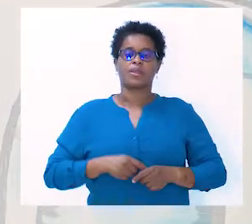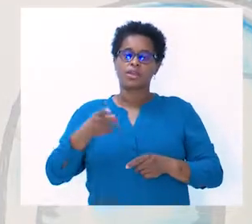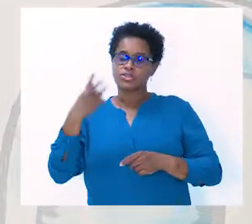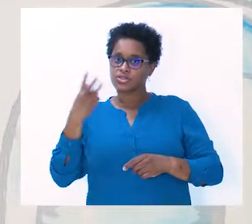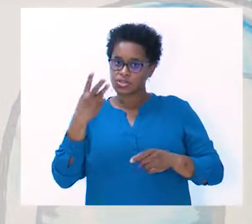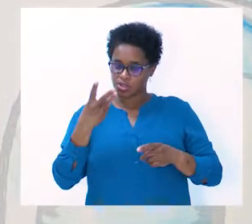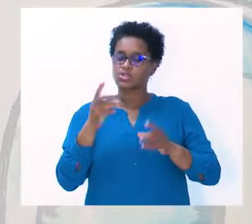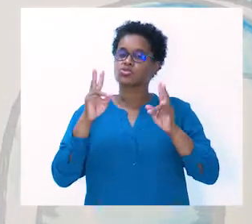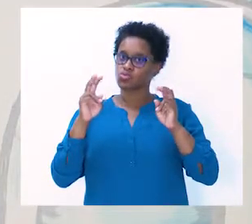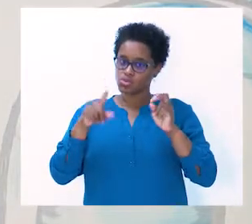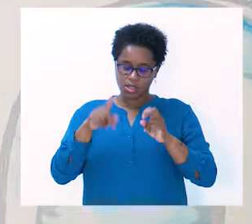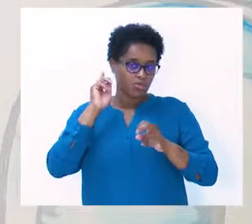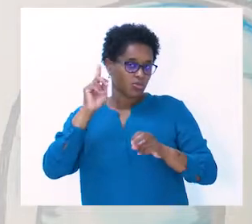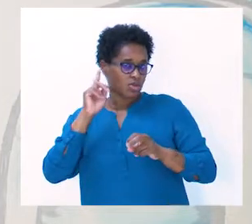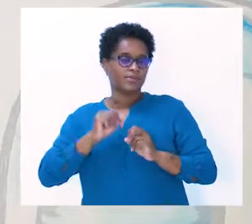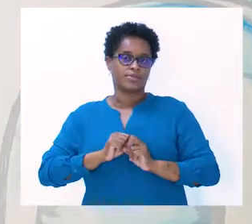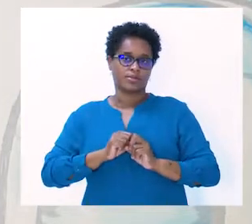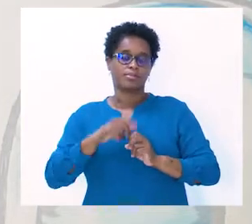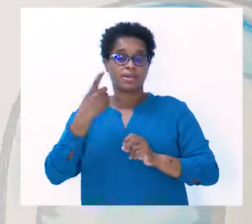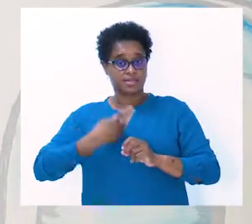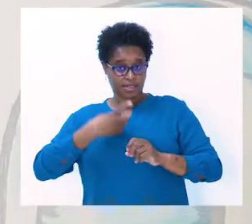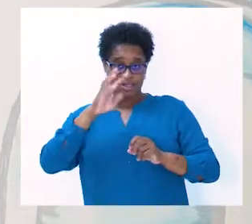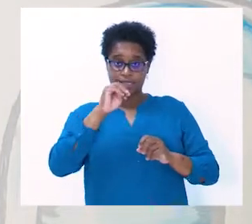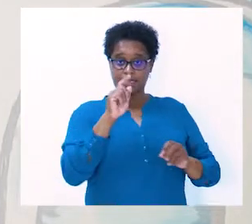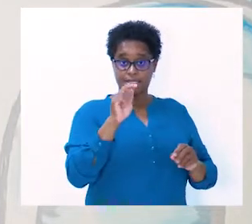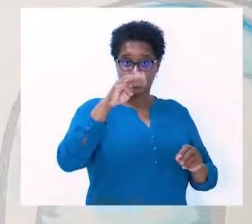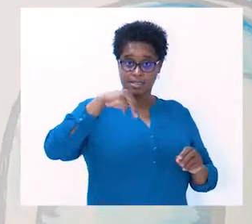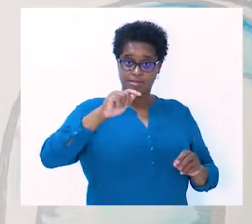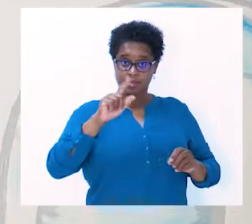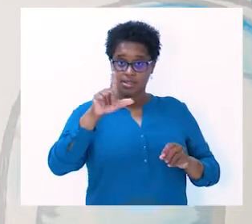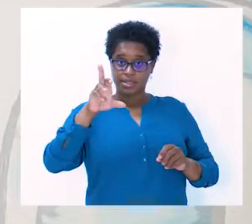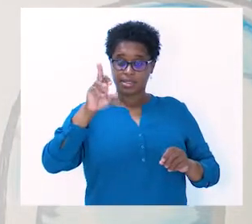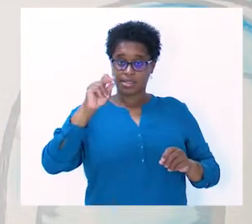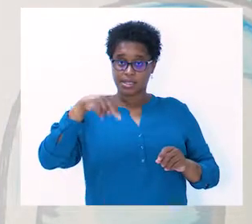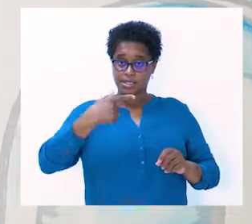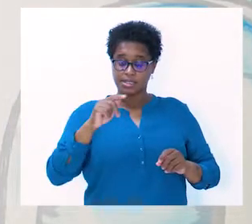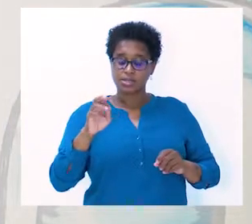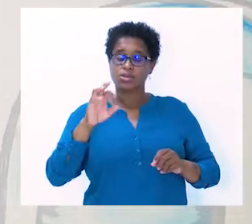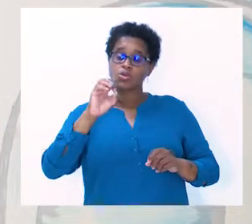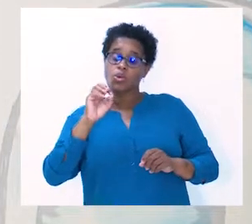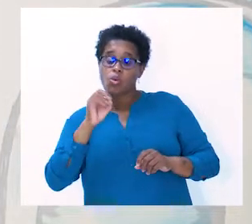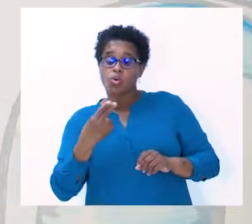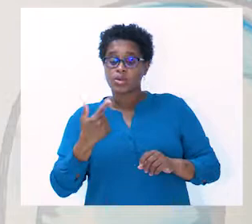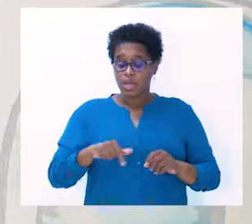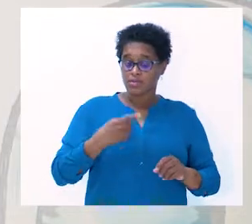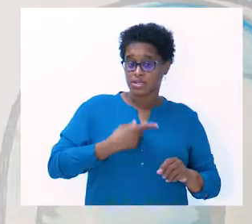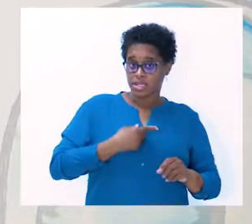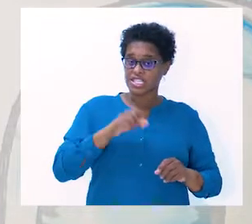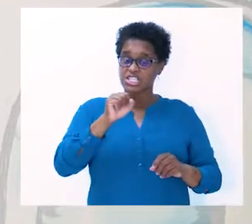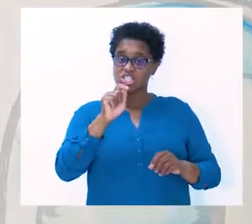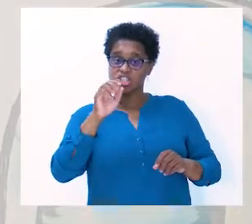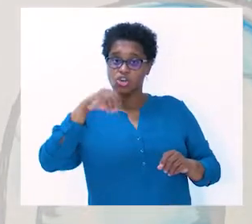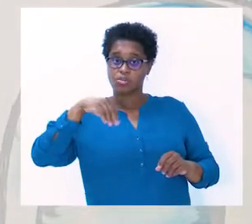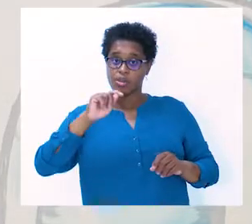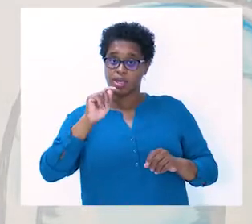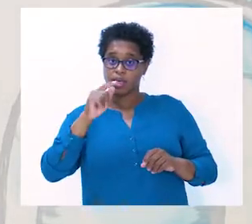três critérios são importantes para serem semelhantes. Ou devem ser geometricamente iguais, ou